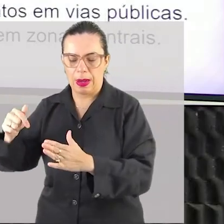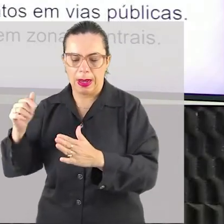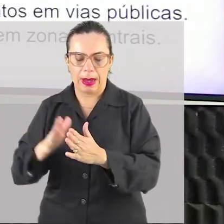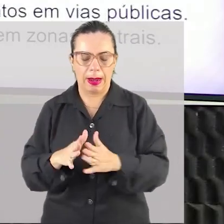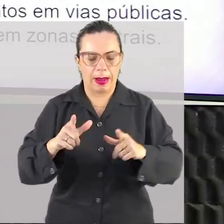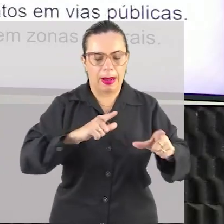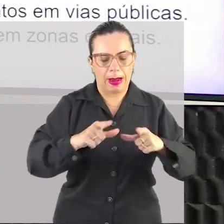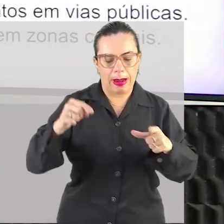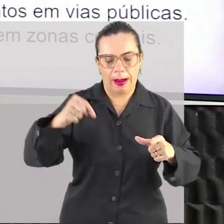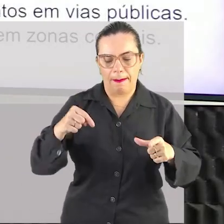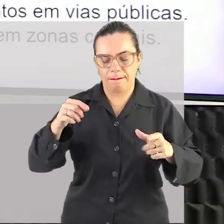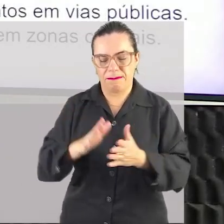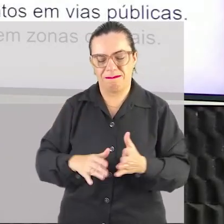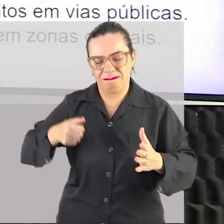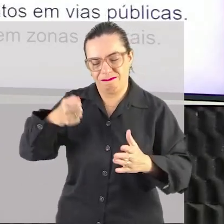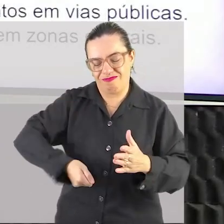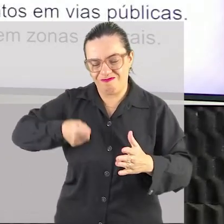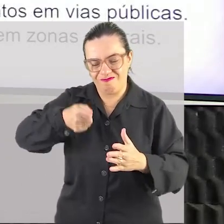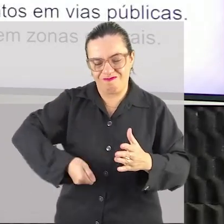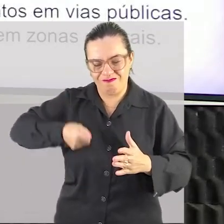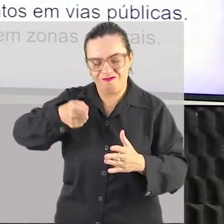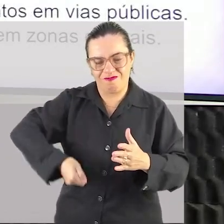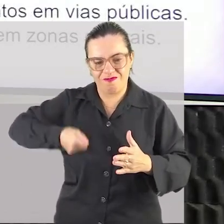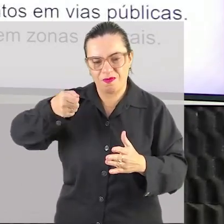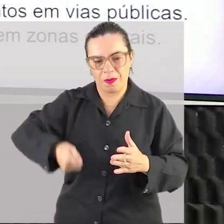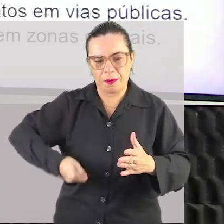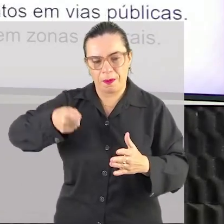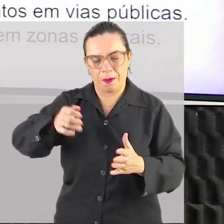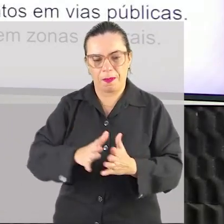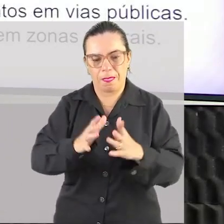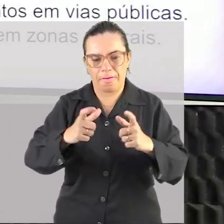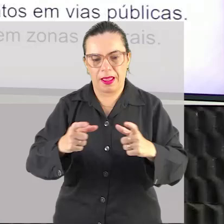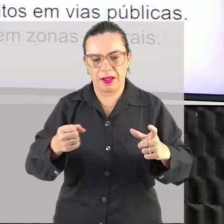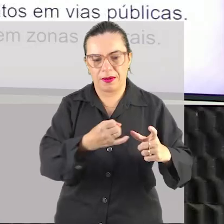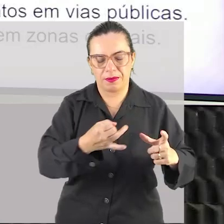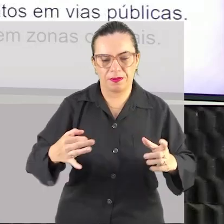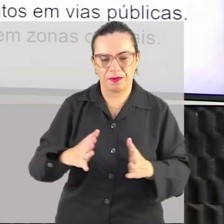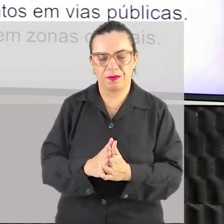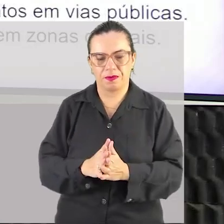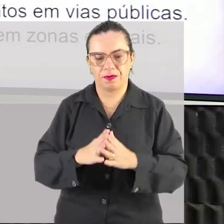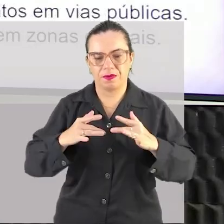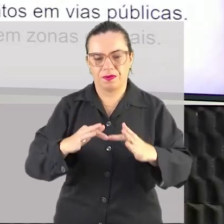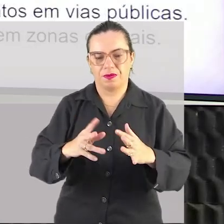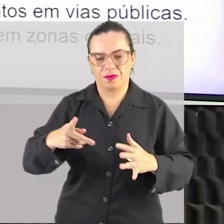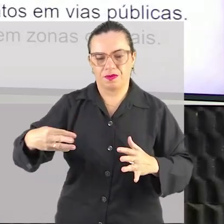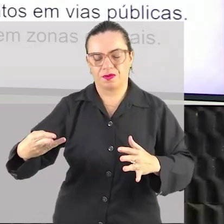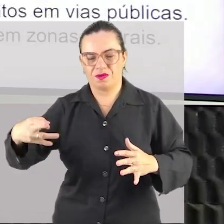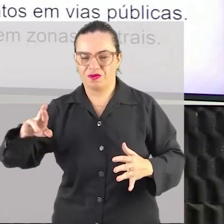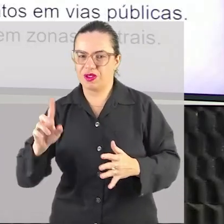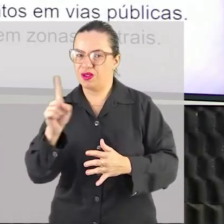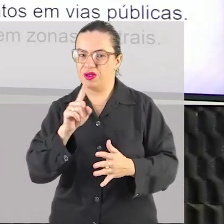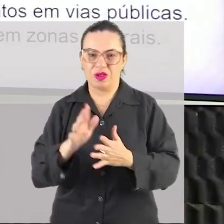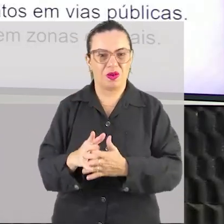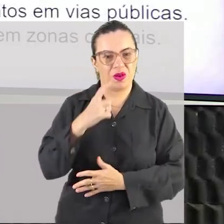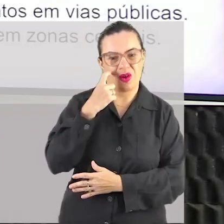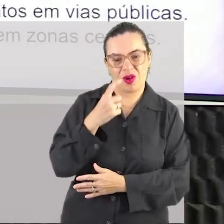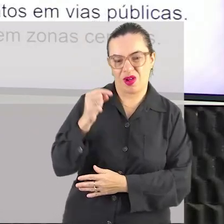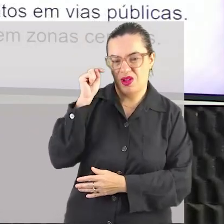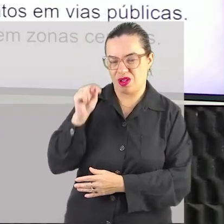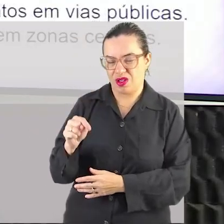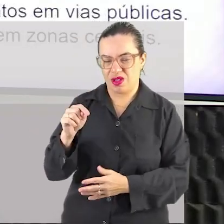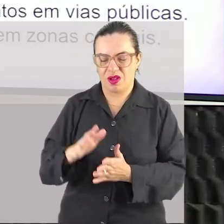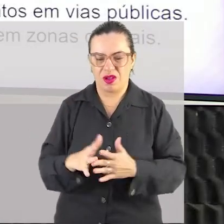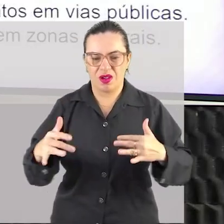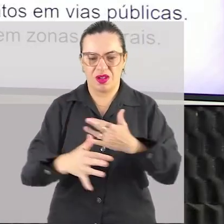empregos no centro é forçar o movimento periférico é forçar o movimento pendular E isso não é interessante para uma cidade o